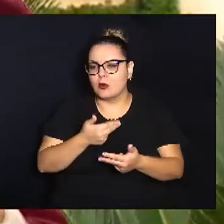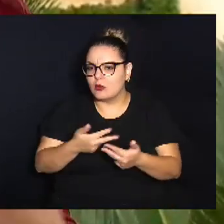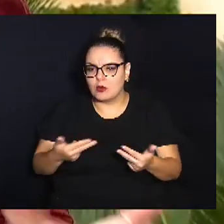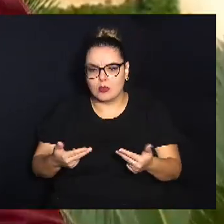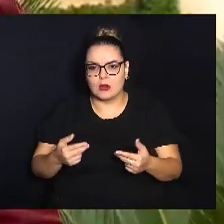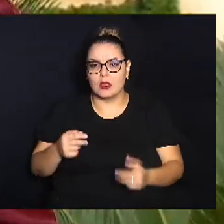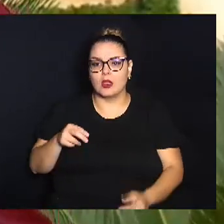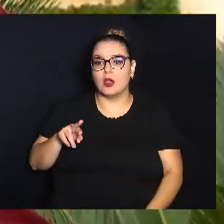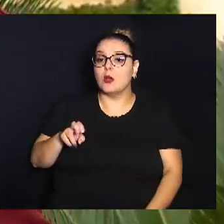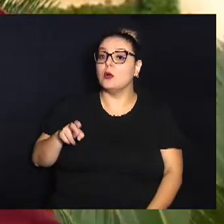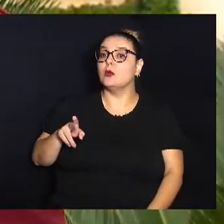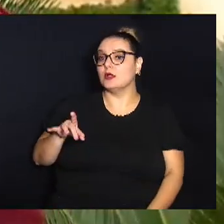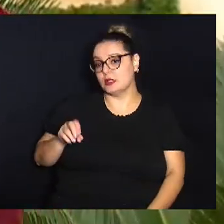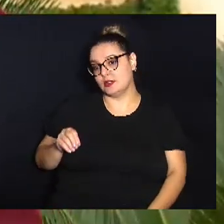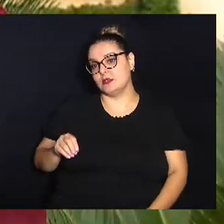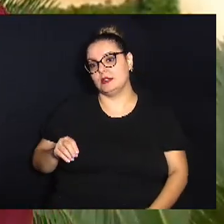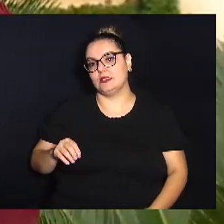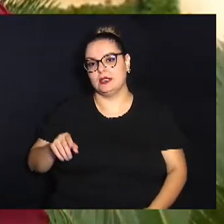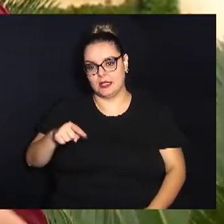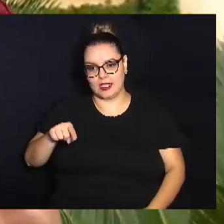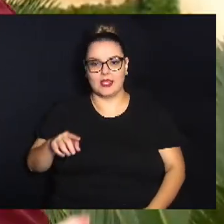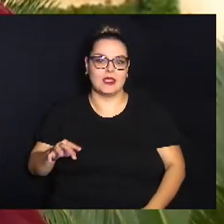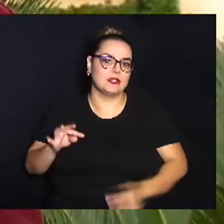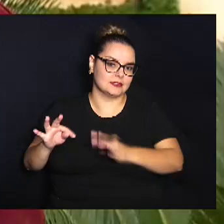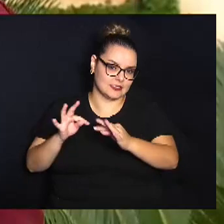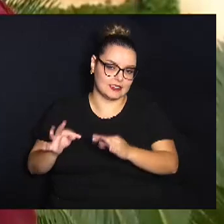Eles têm a parte técnica para explicar como que a gente pode até